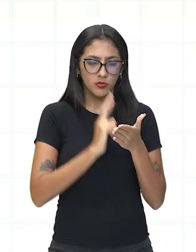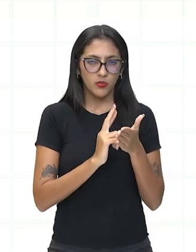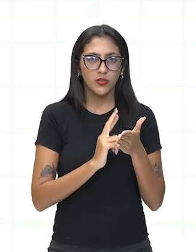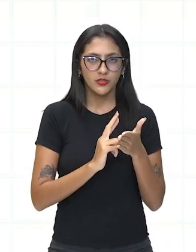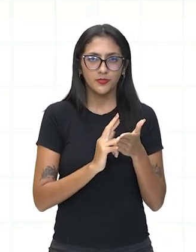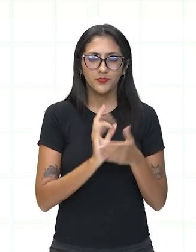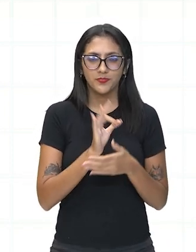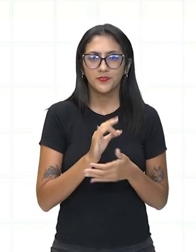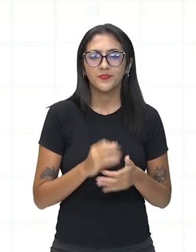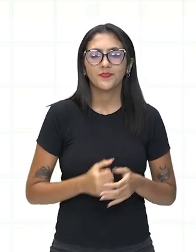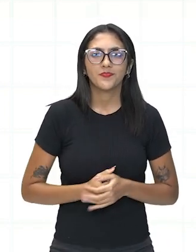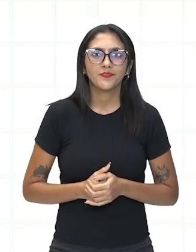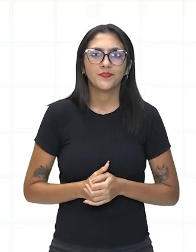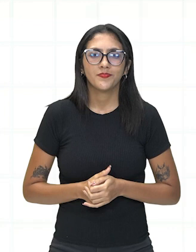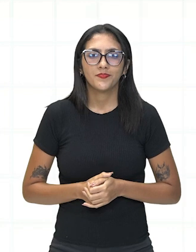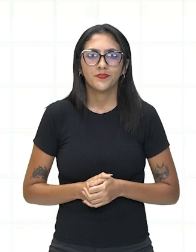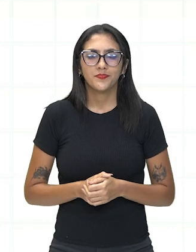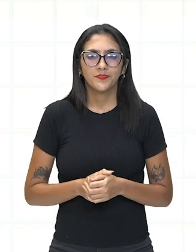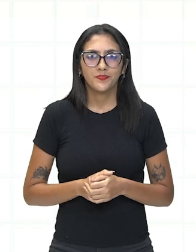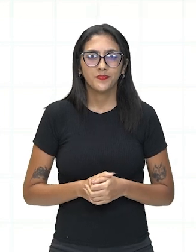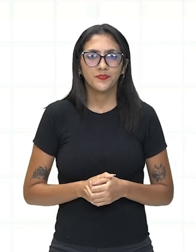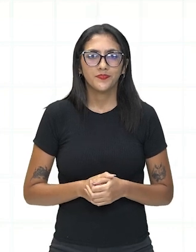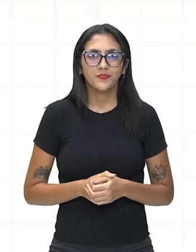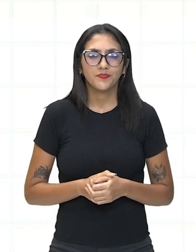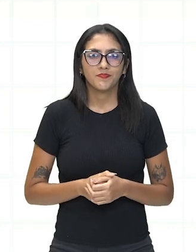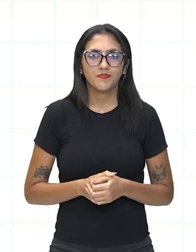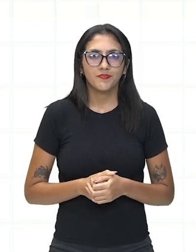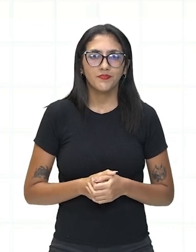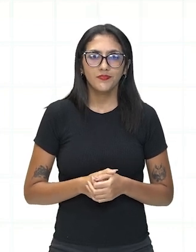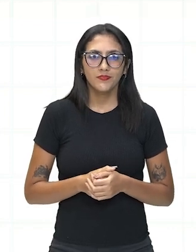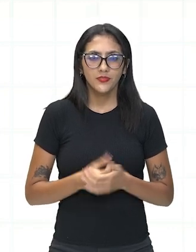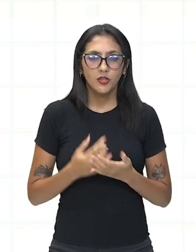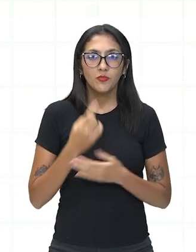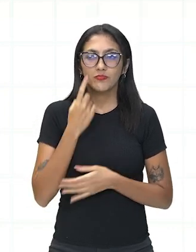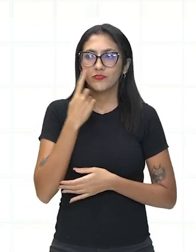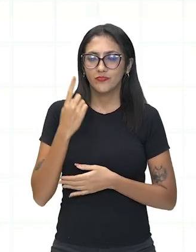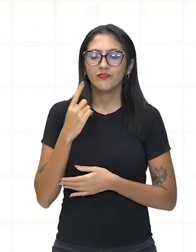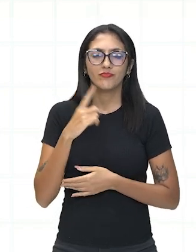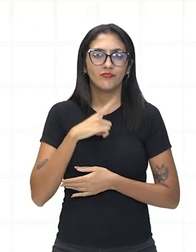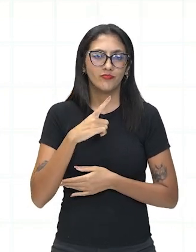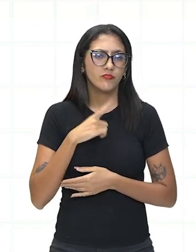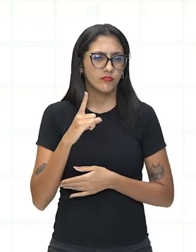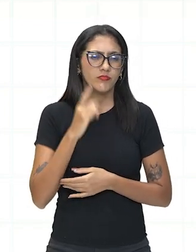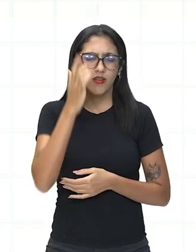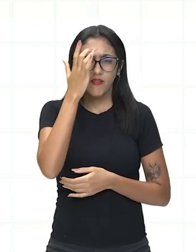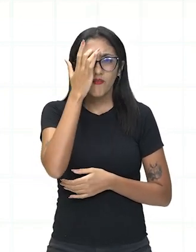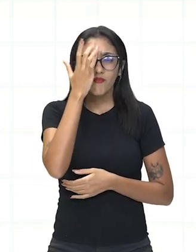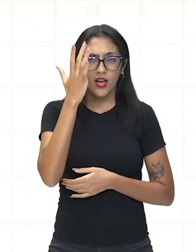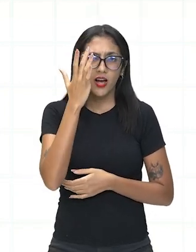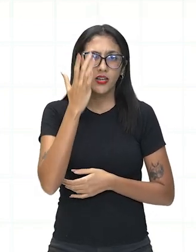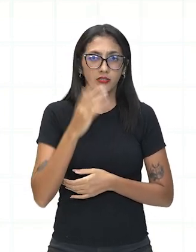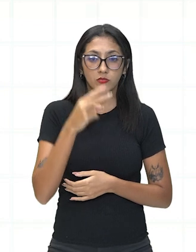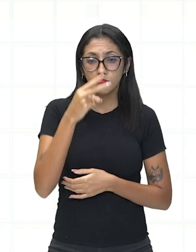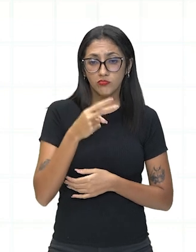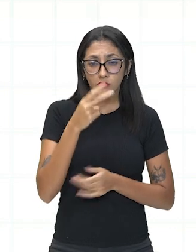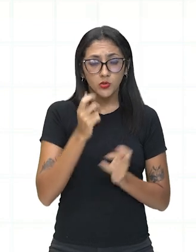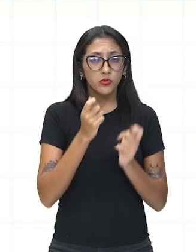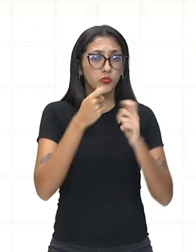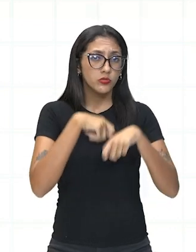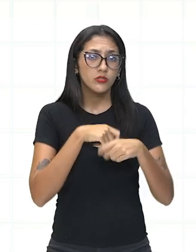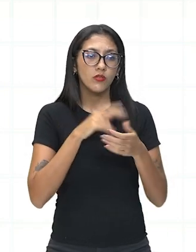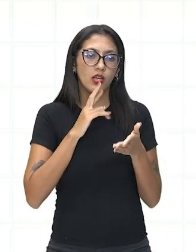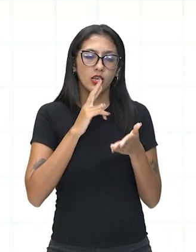pintar. Ok? Então, essa aí a gente acabou de ver as formas que eu posso